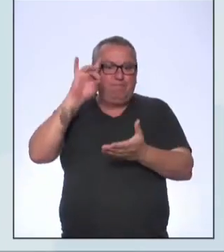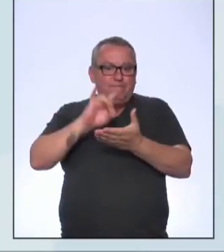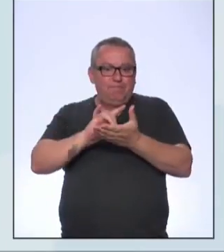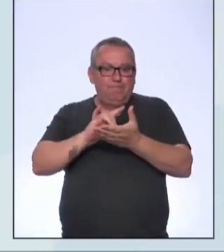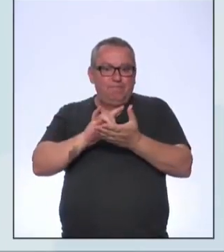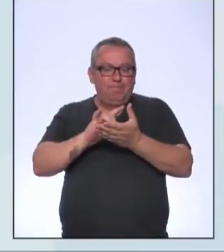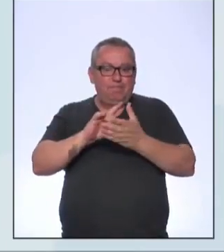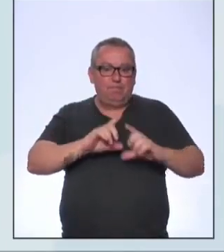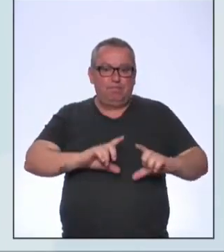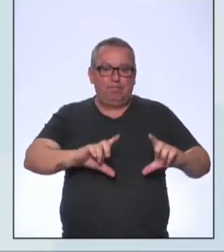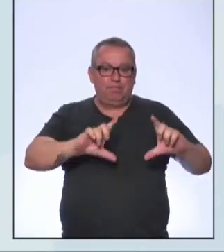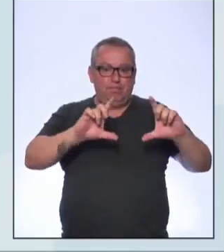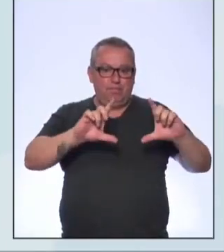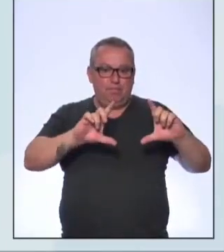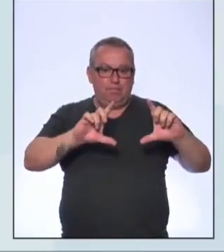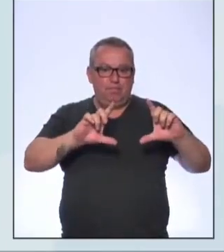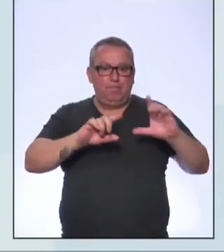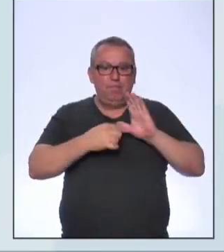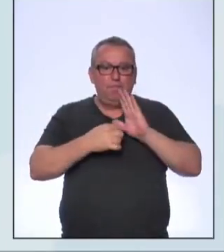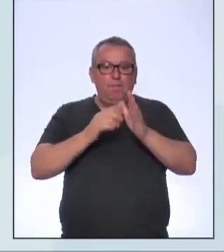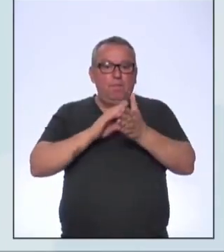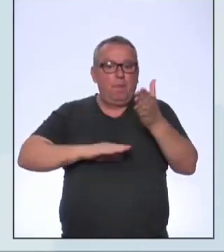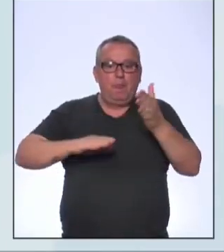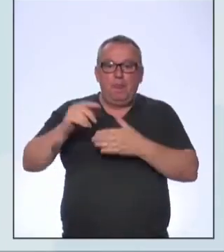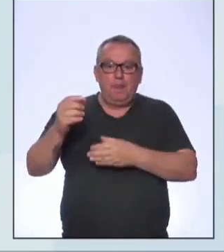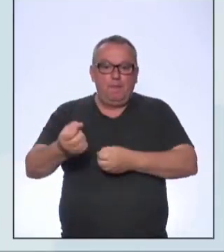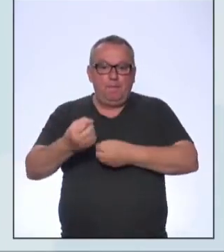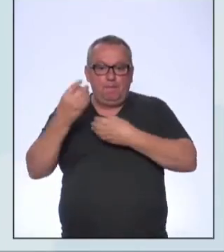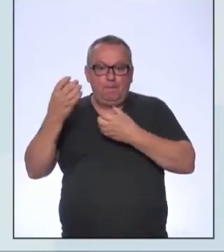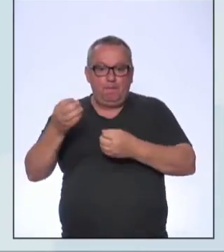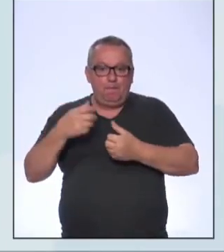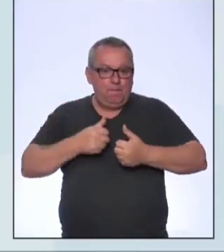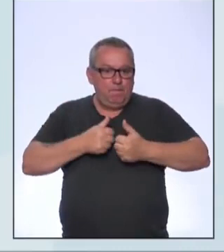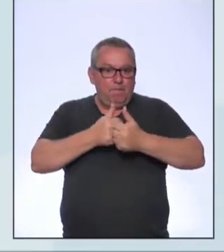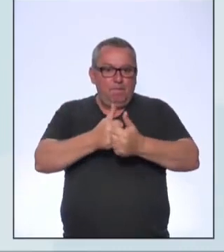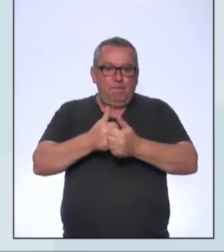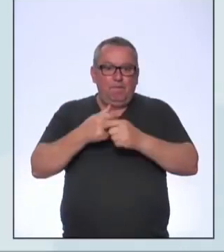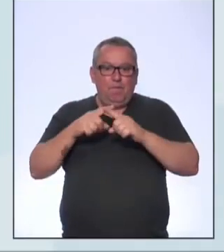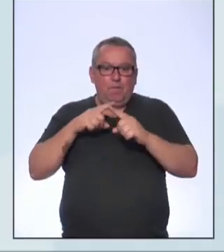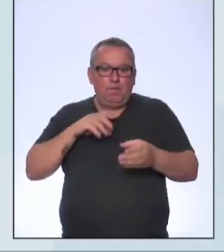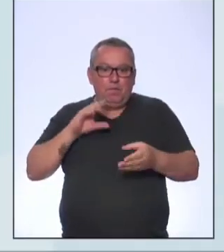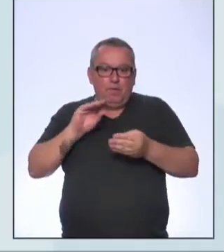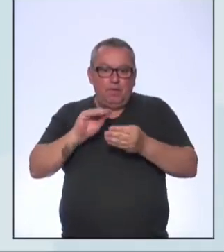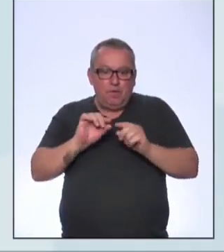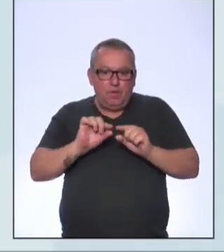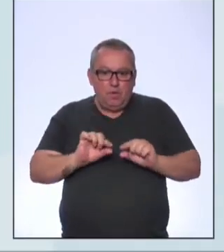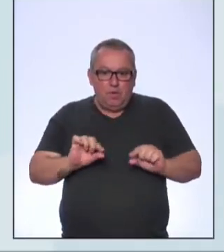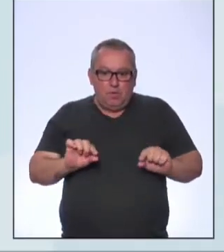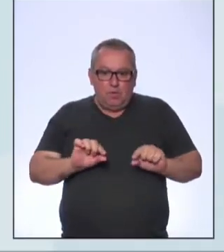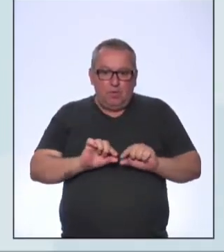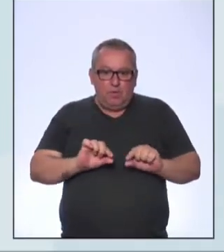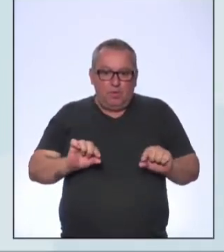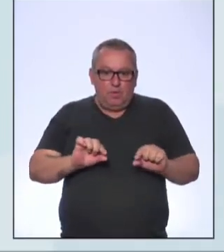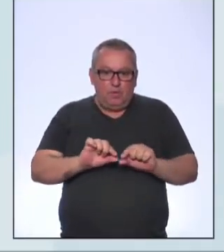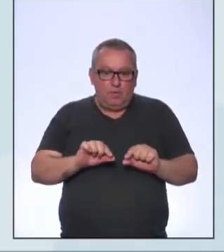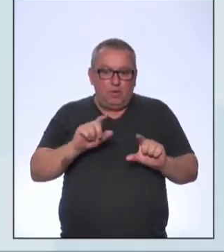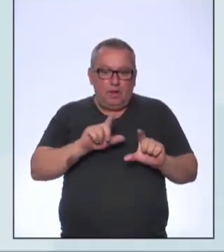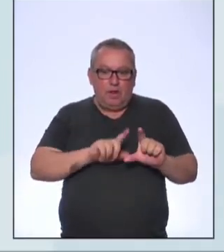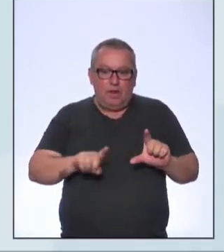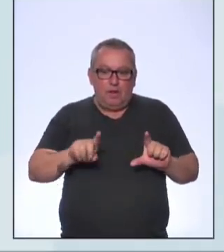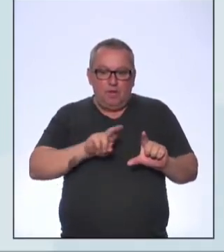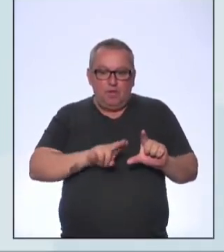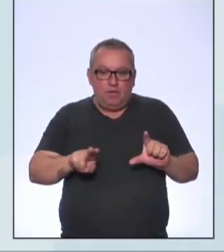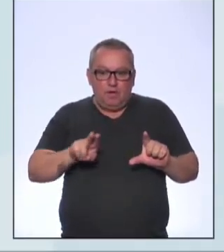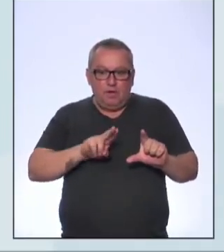meio de imagens, que revelam toda a informação, sendo acompanhadas apenas por breves legendas explicativas, que